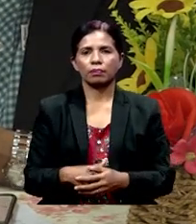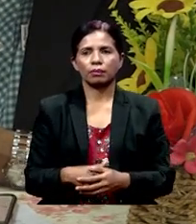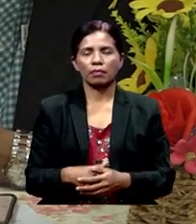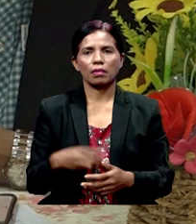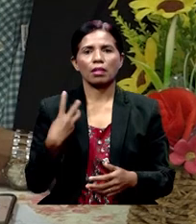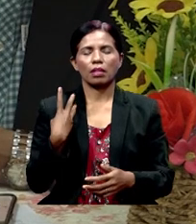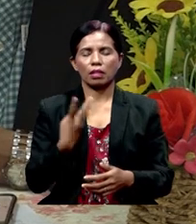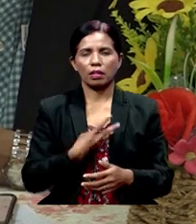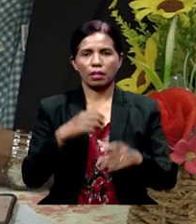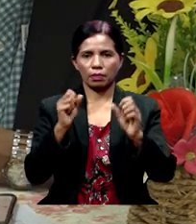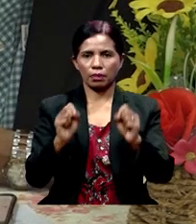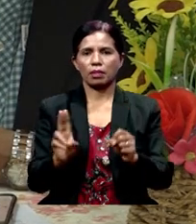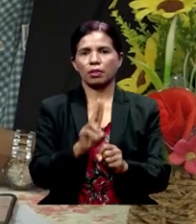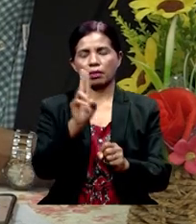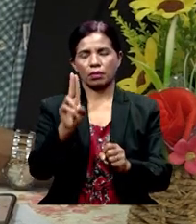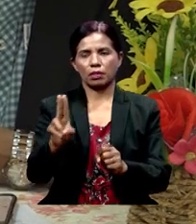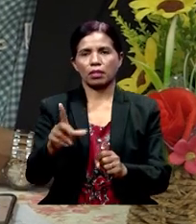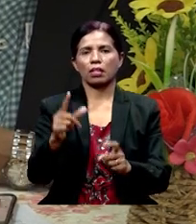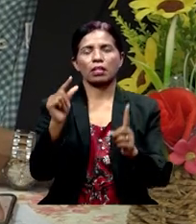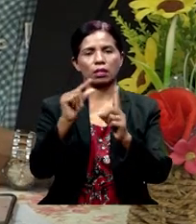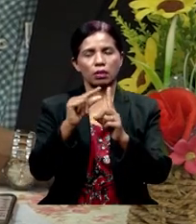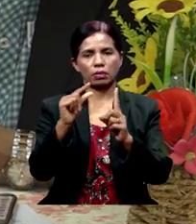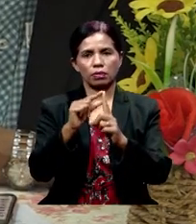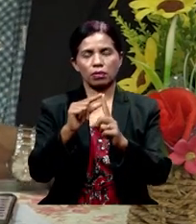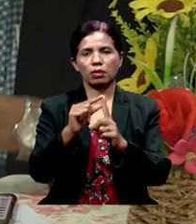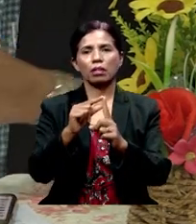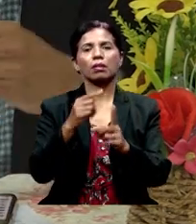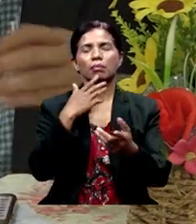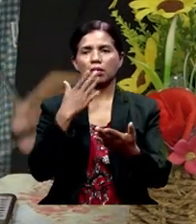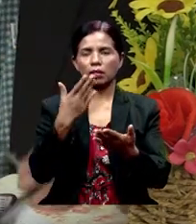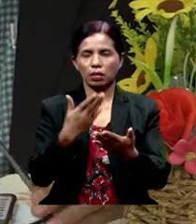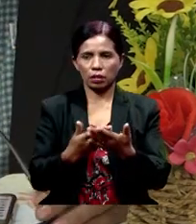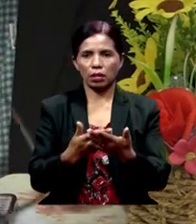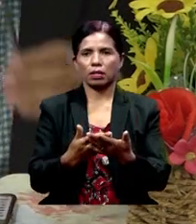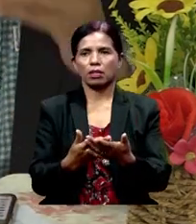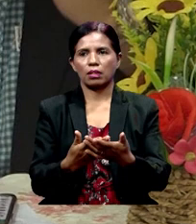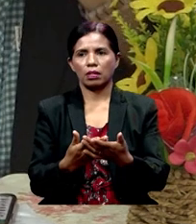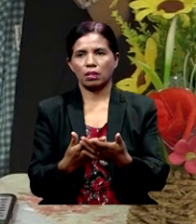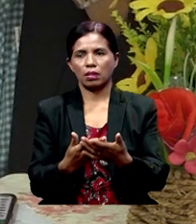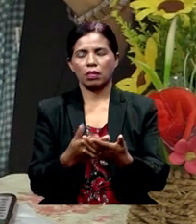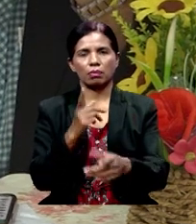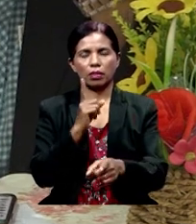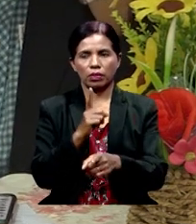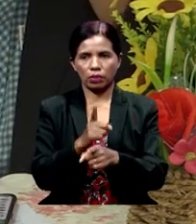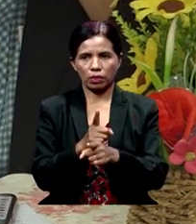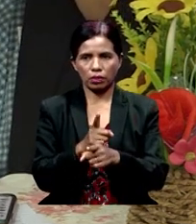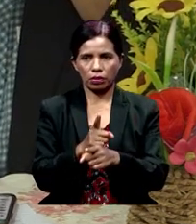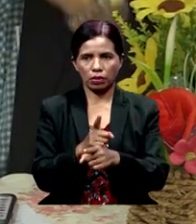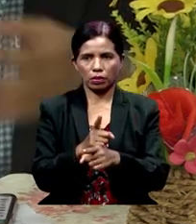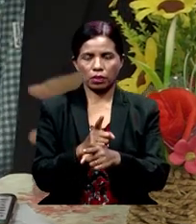ita bele usa linguagem ida nebe ke nebe los nebe